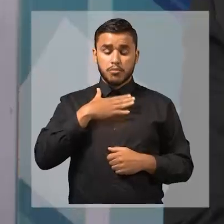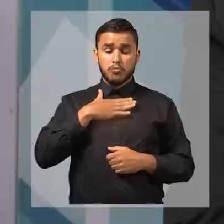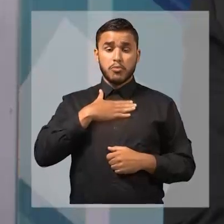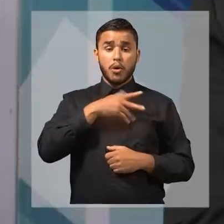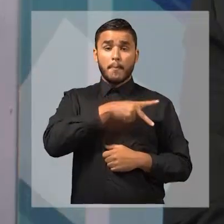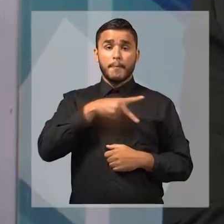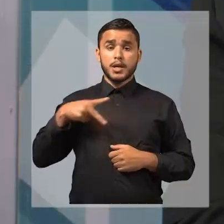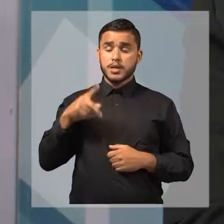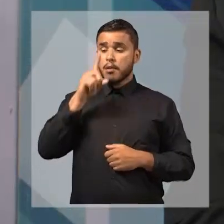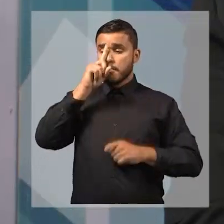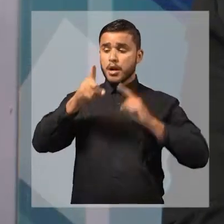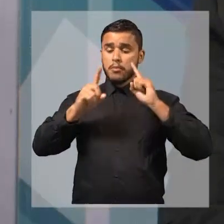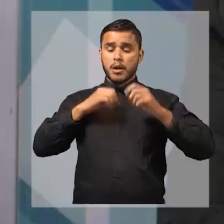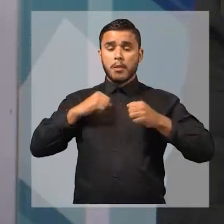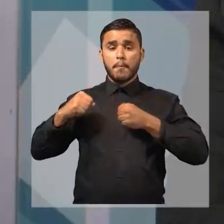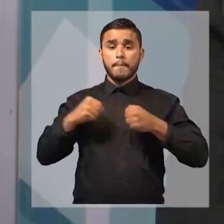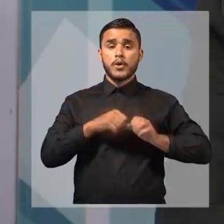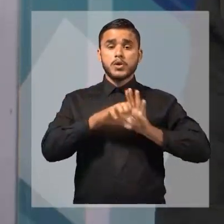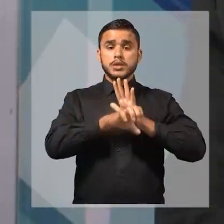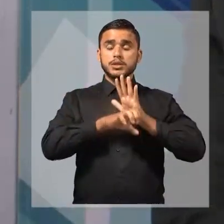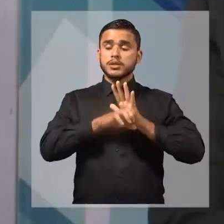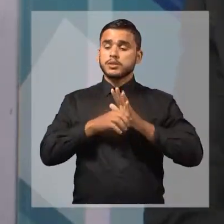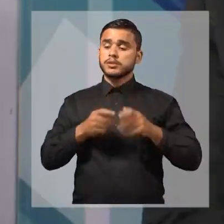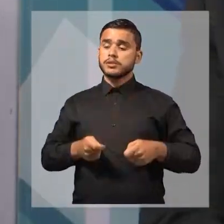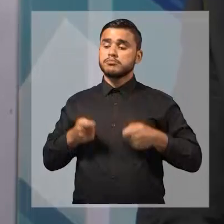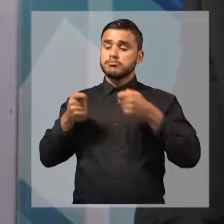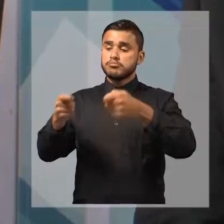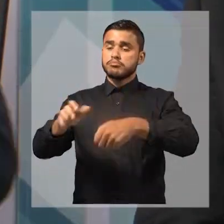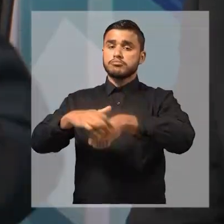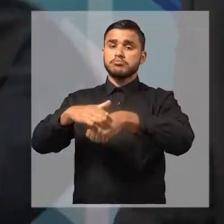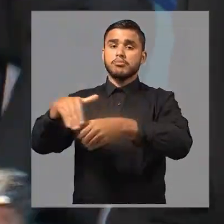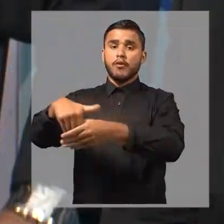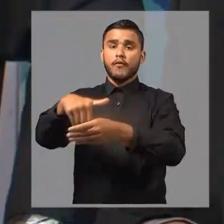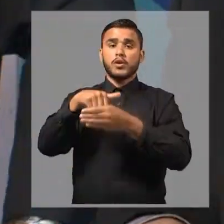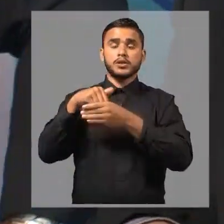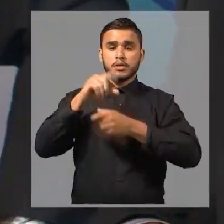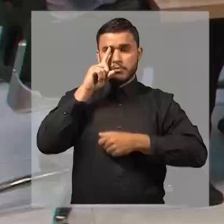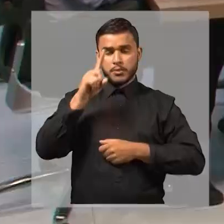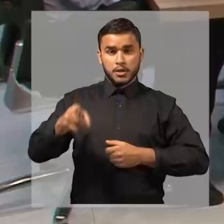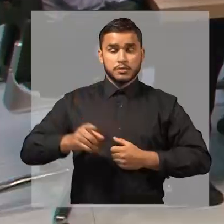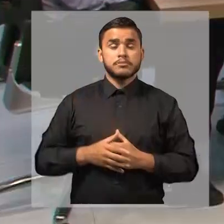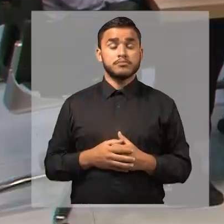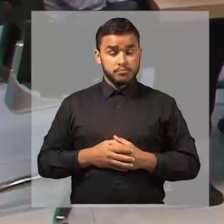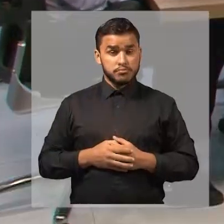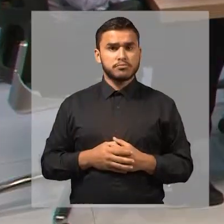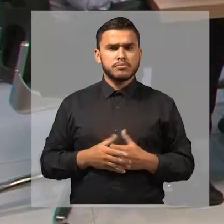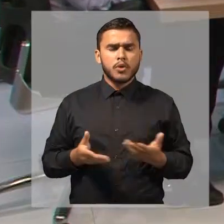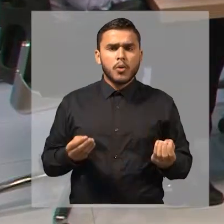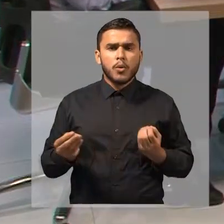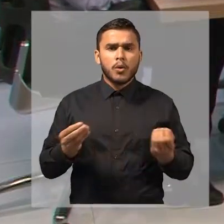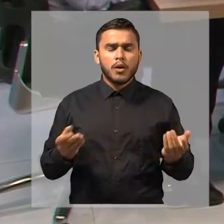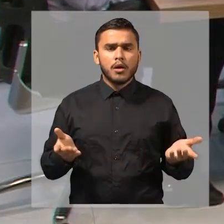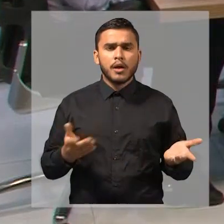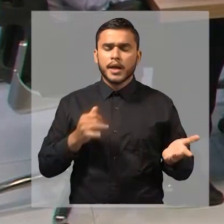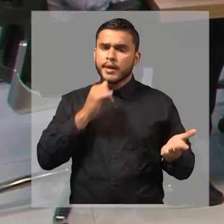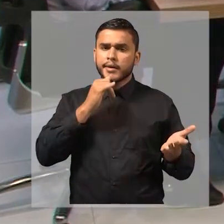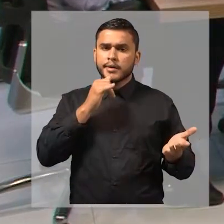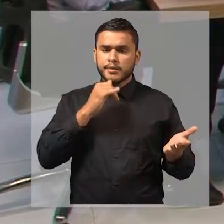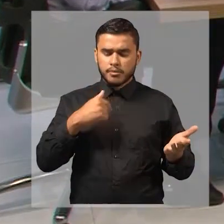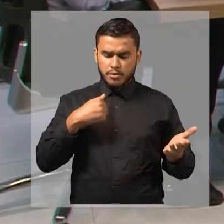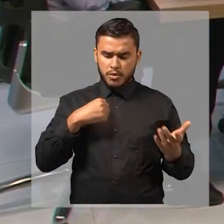executivo, né? A falta de exercício real do legislativo